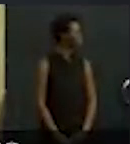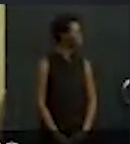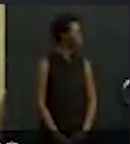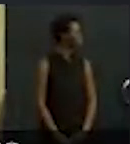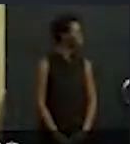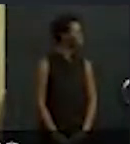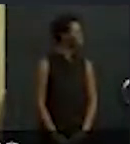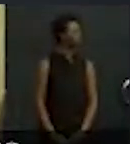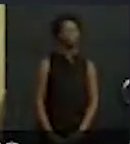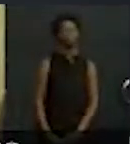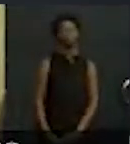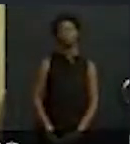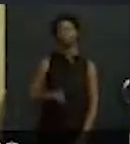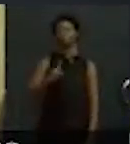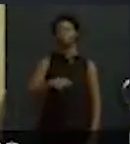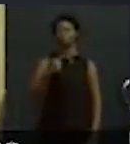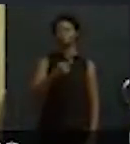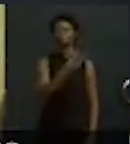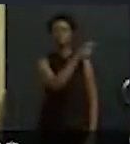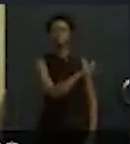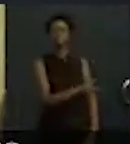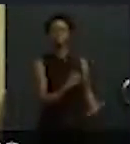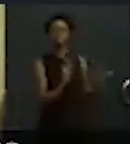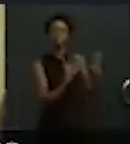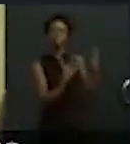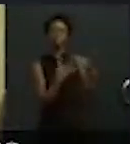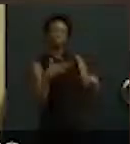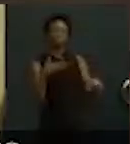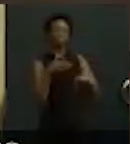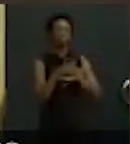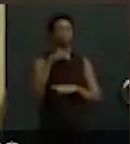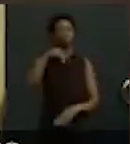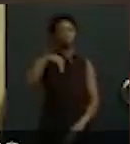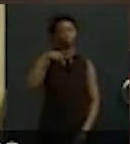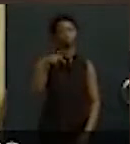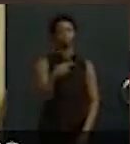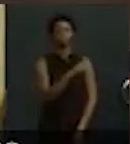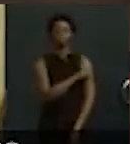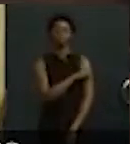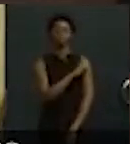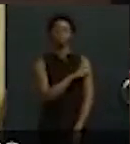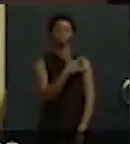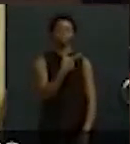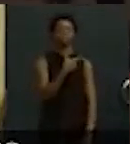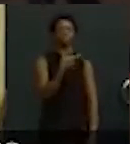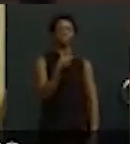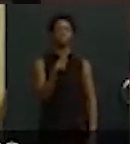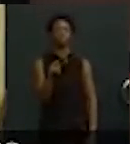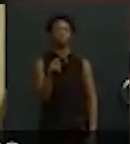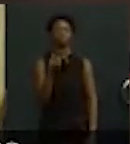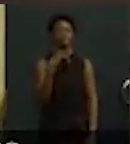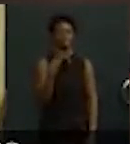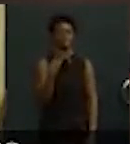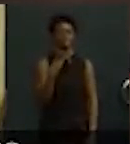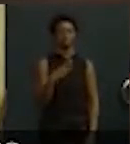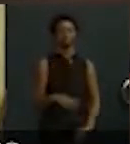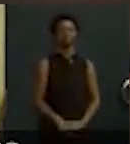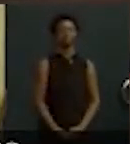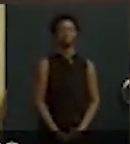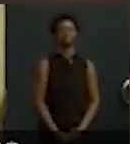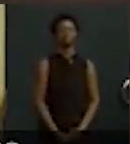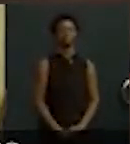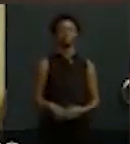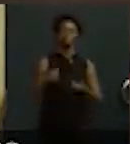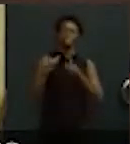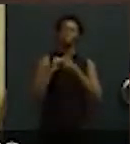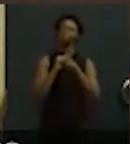Nossa próxima homenageada ingressou no Ministério Público do Estado do Rio de Janeiro em 2003. Consigo trouxe um